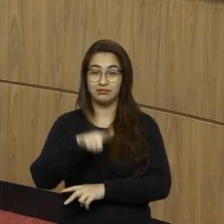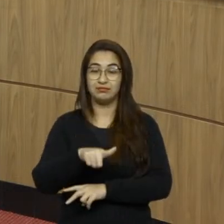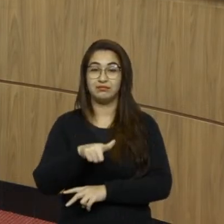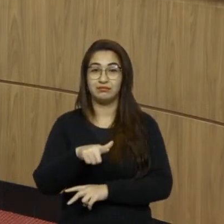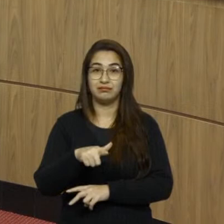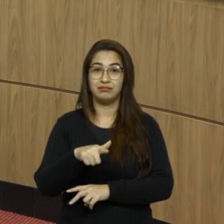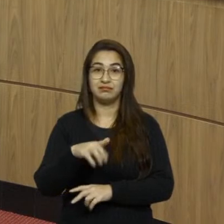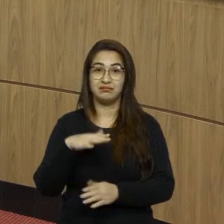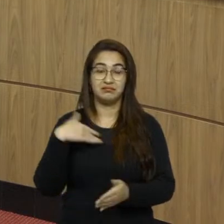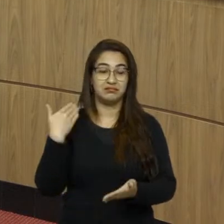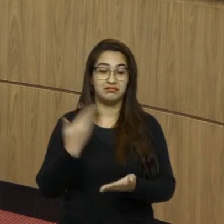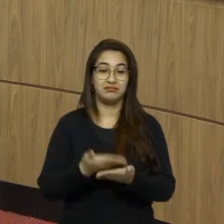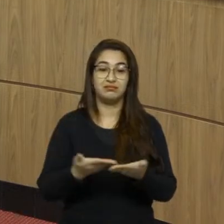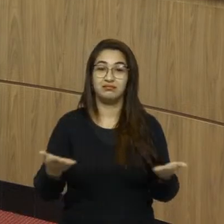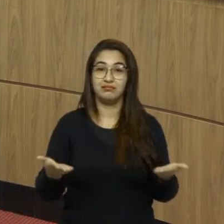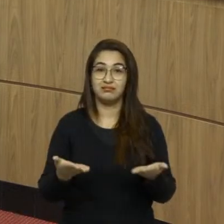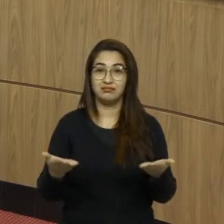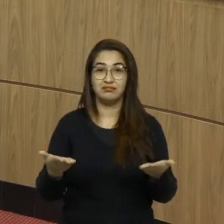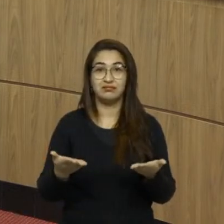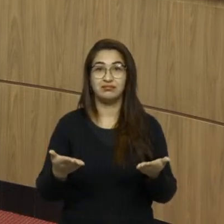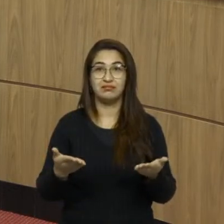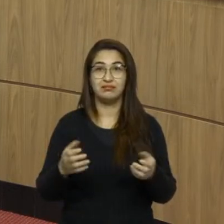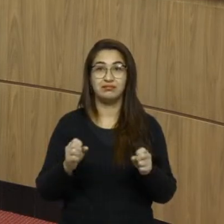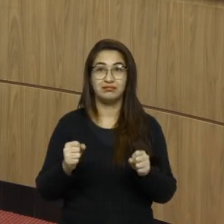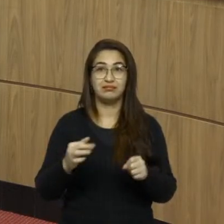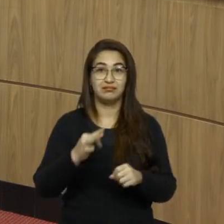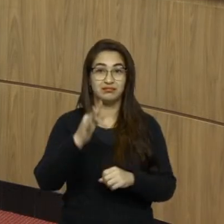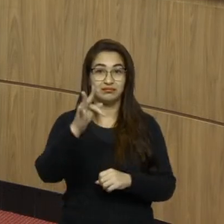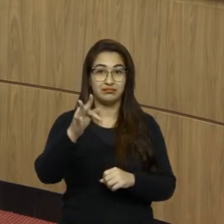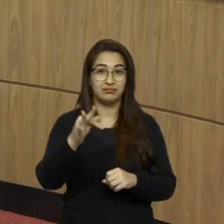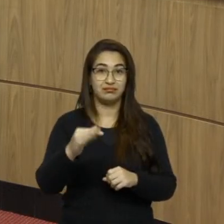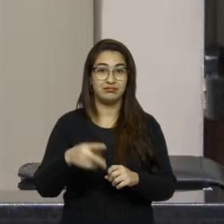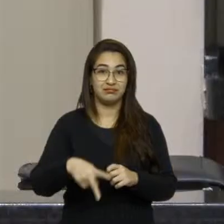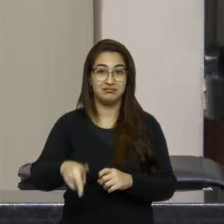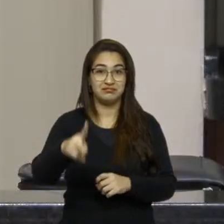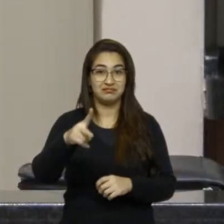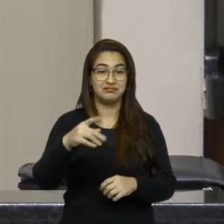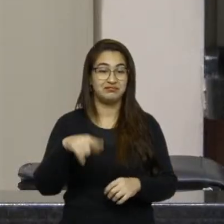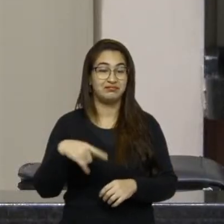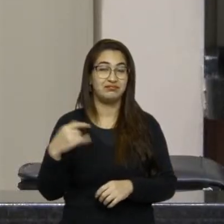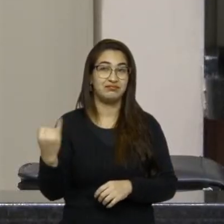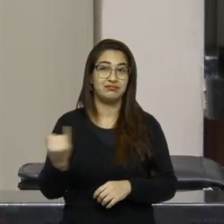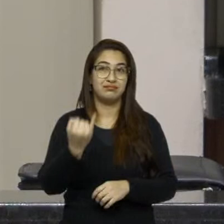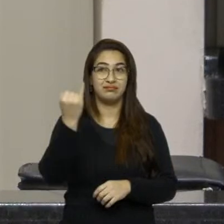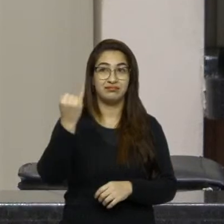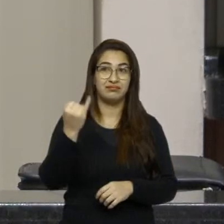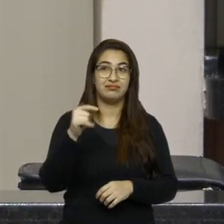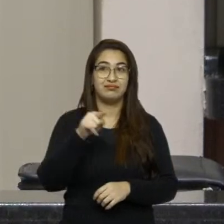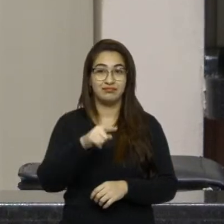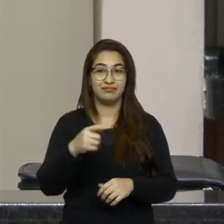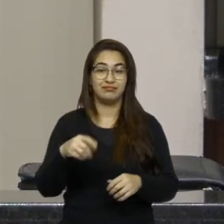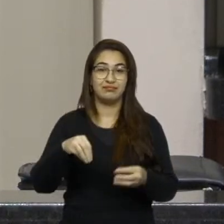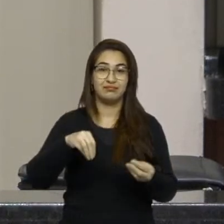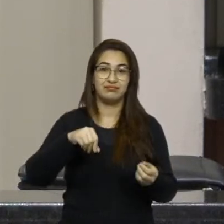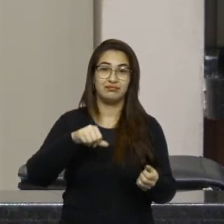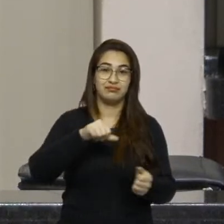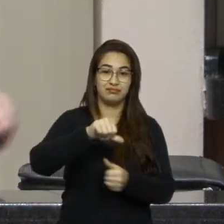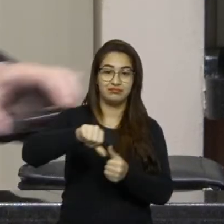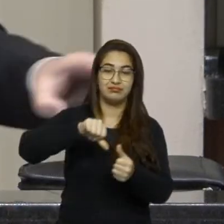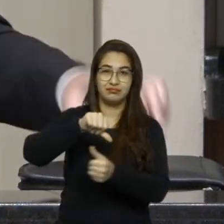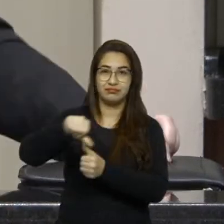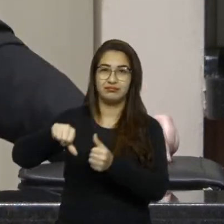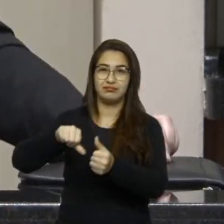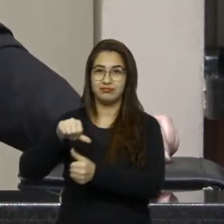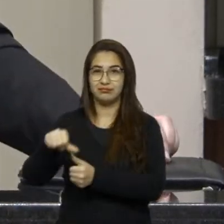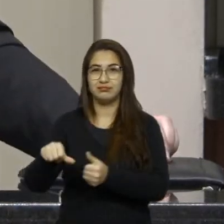até hoje aqui e vai para mais um pouco mais para frente ainda. Né? Então, a importância que tem desse espaço dado